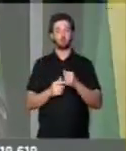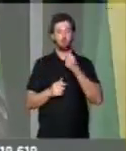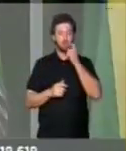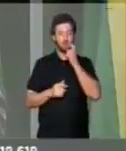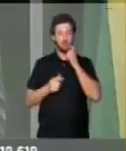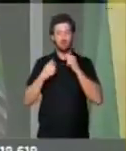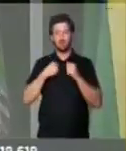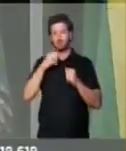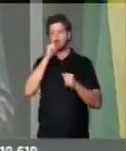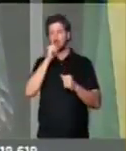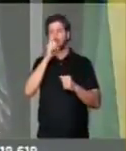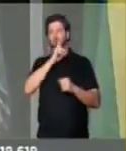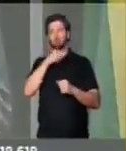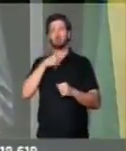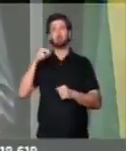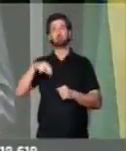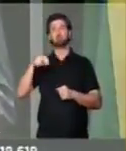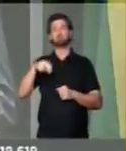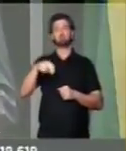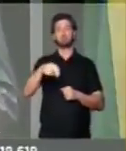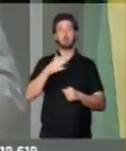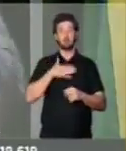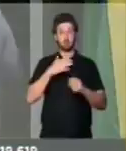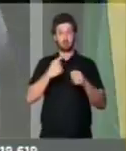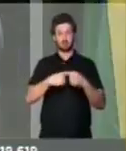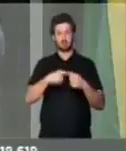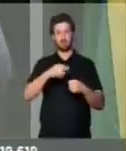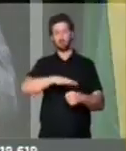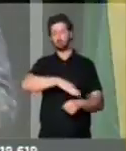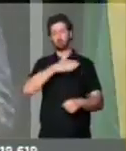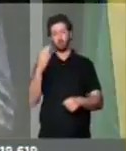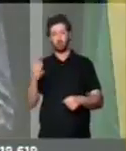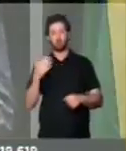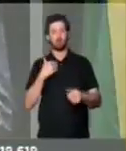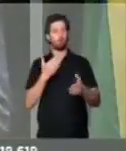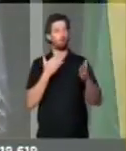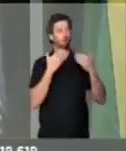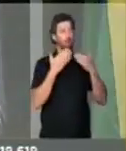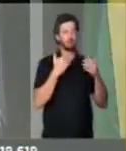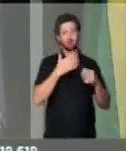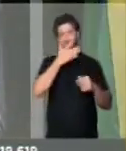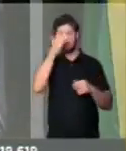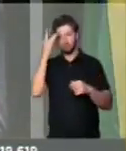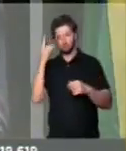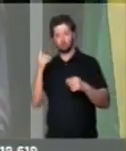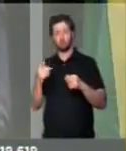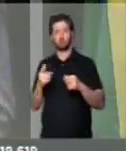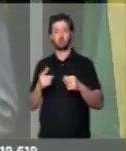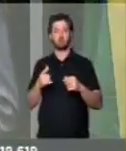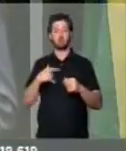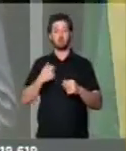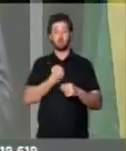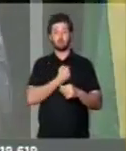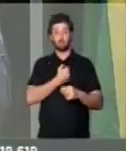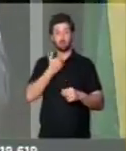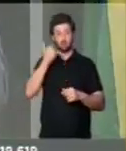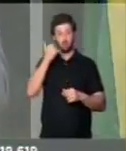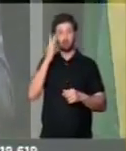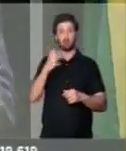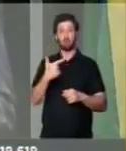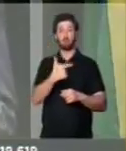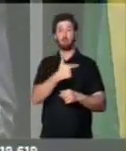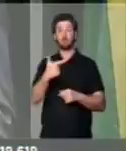nos sábados, o dia todo na minha cidade, Caxias do Sul, conversando. Tenho o meu número de celular, que é o mesmo número